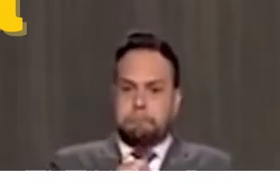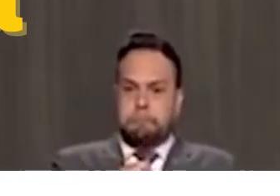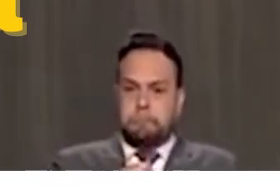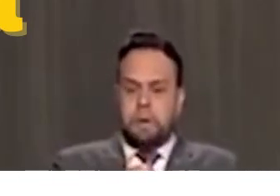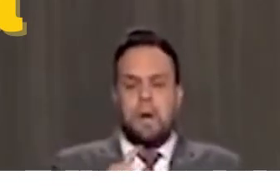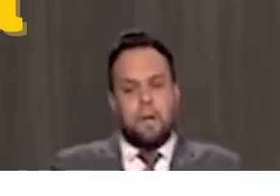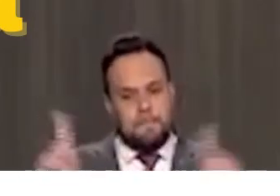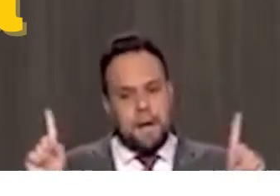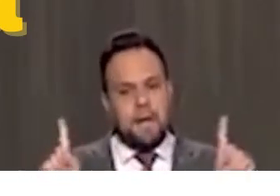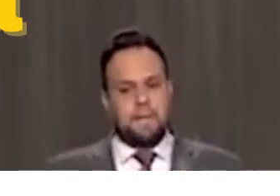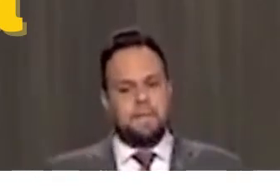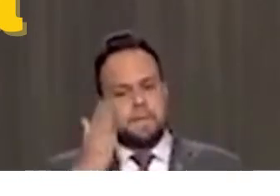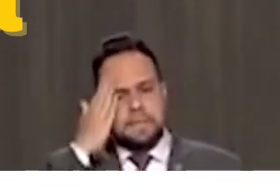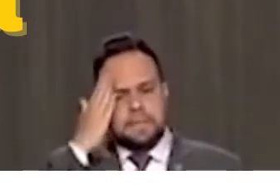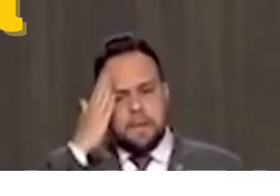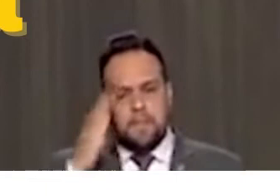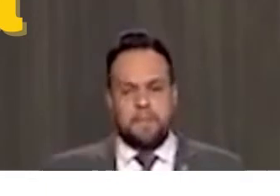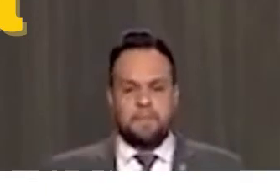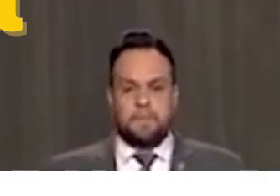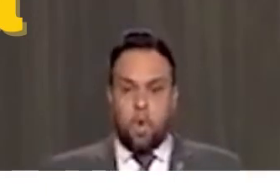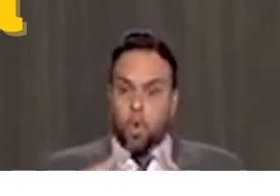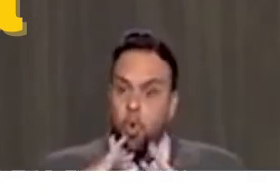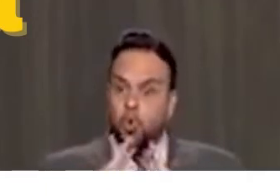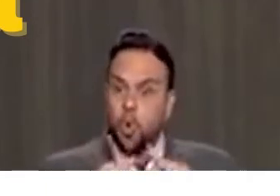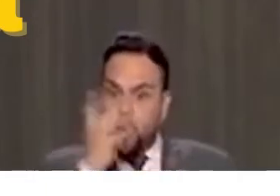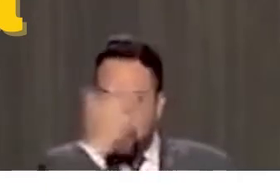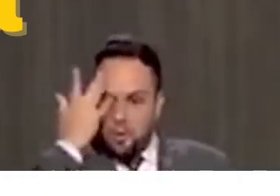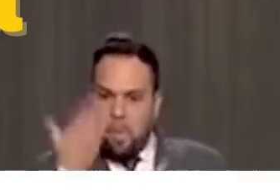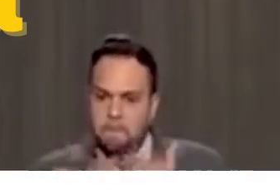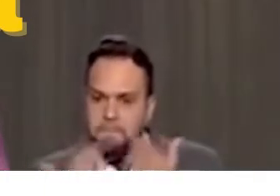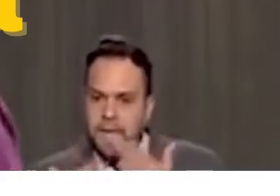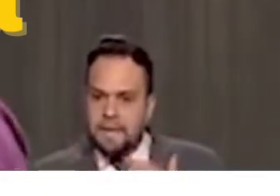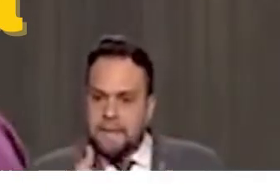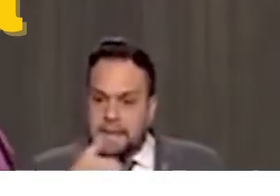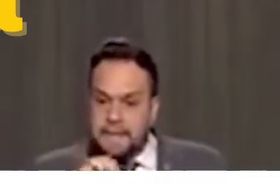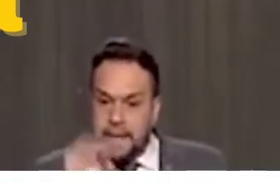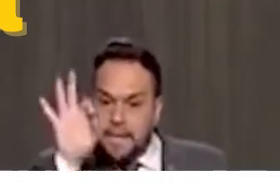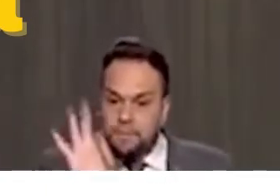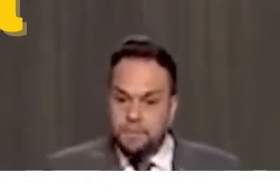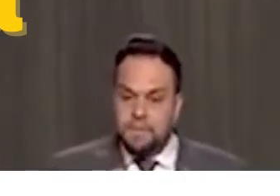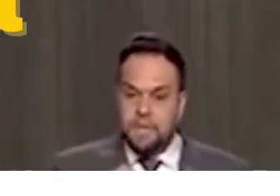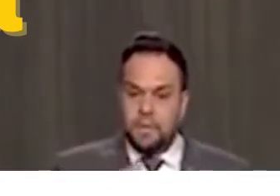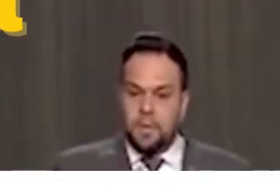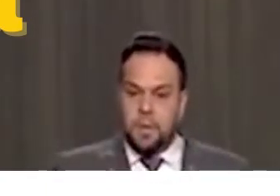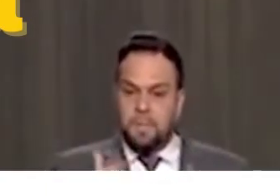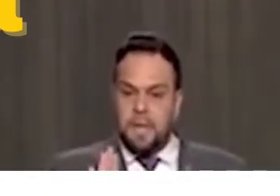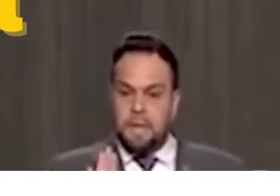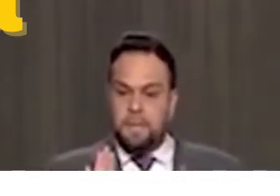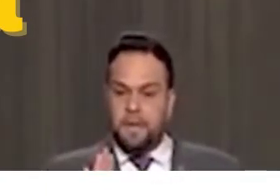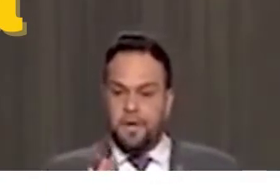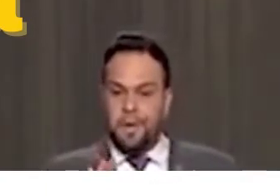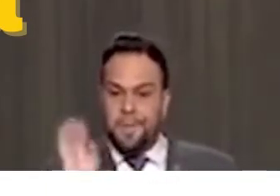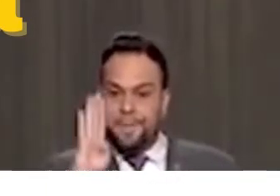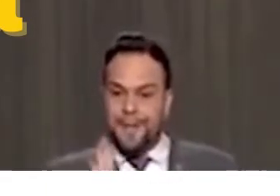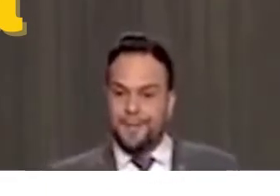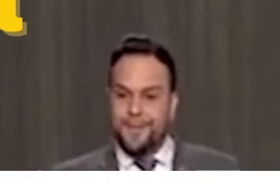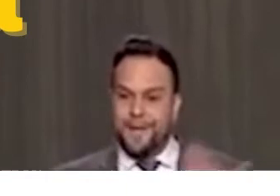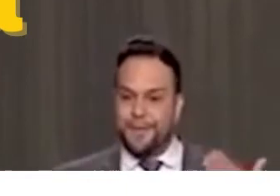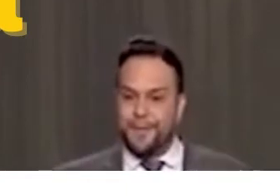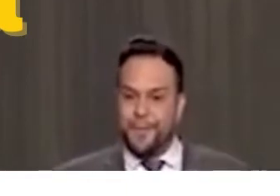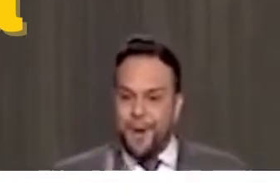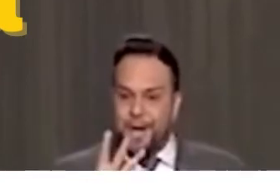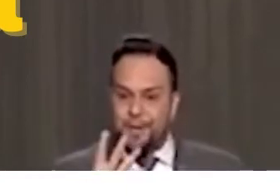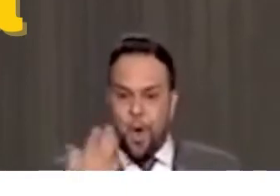você pode ver, onde todo mundo esperava que fosse perder 10% do PIB, nós perdemos 4%. Foi bastante, foi, mas não se compara com os